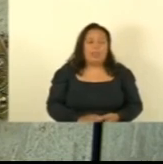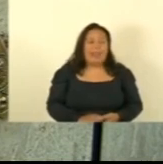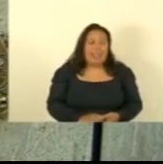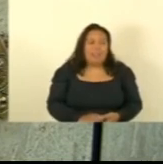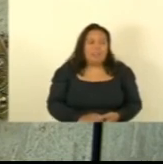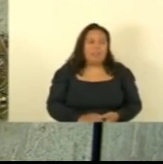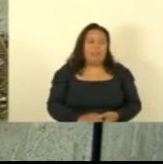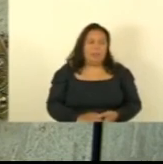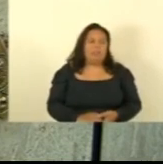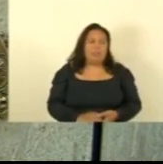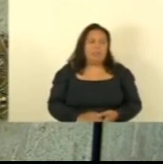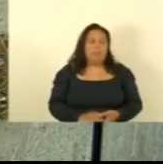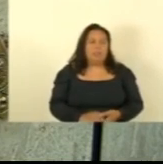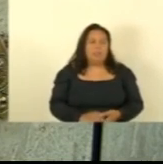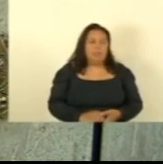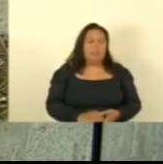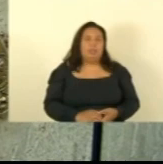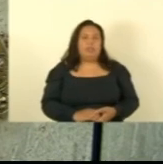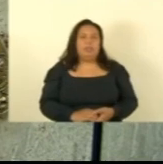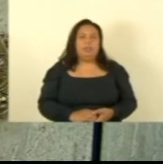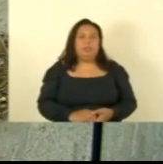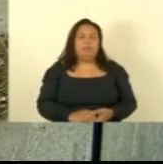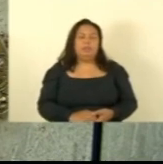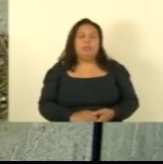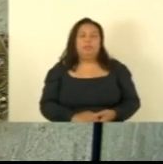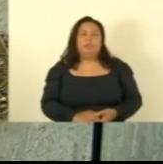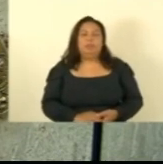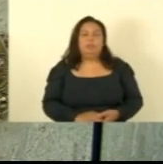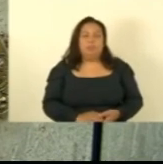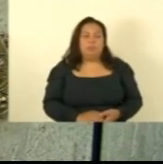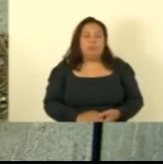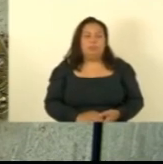Olha o som aí, me ajuda aí com o som, Fabiano, por favor.